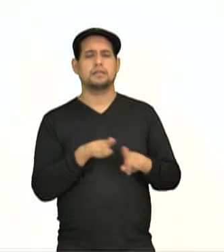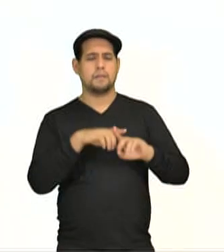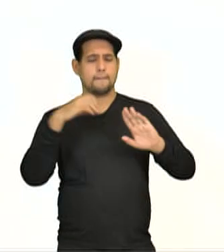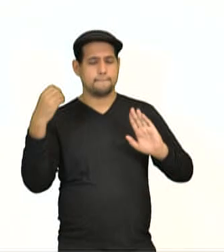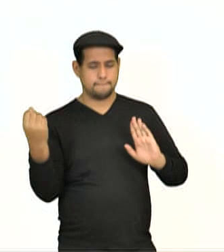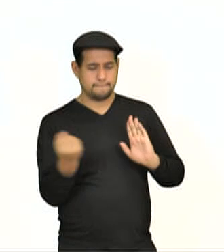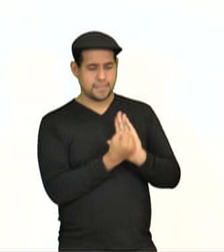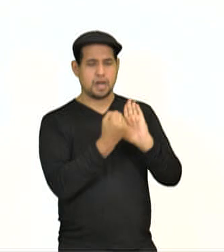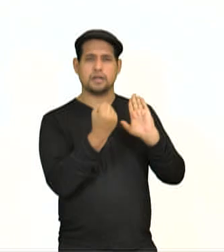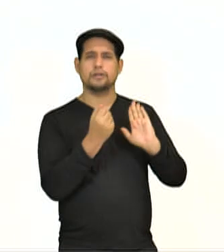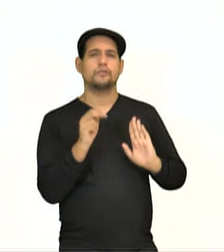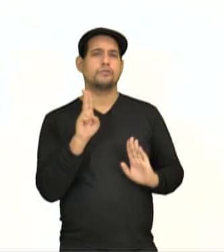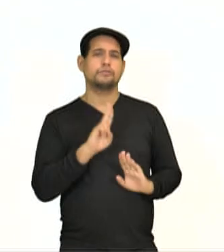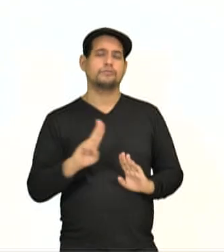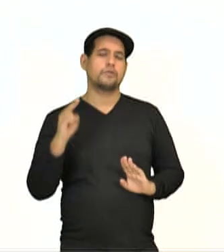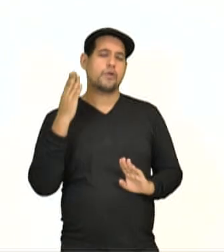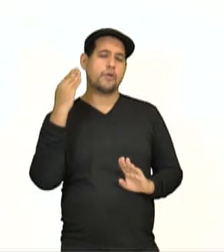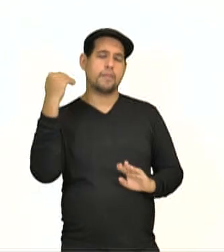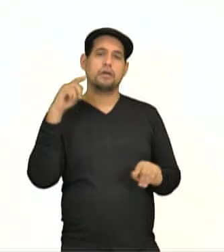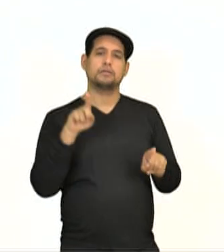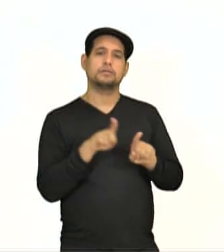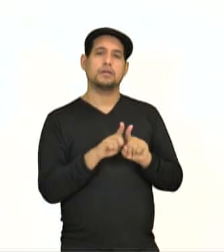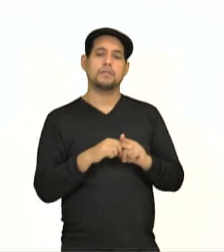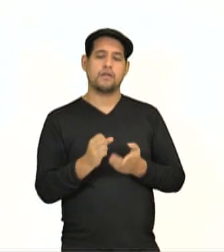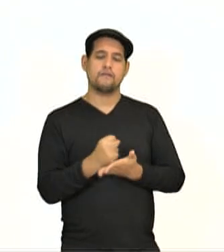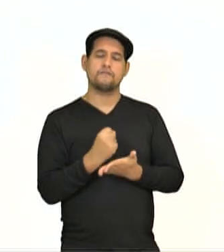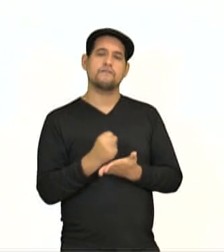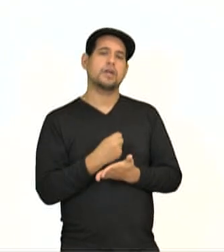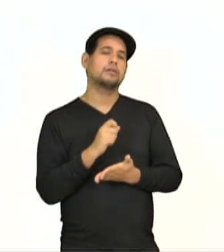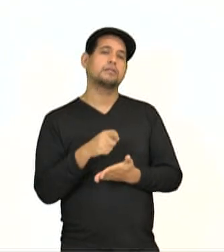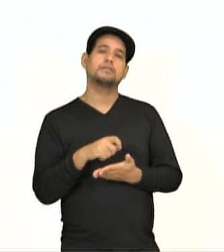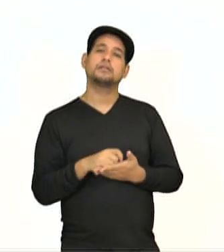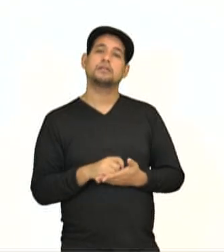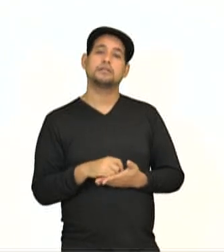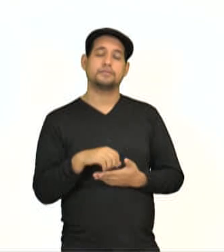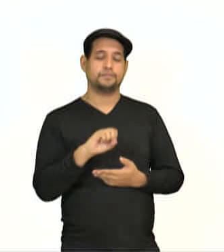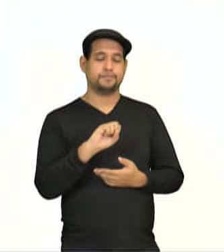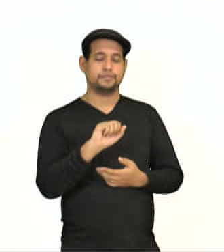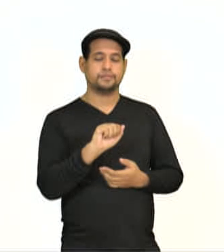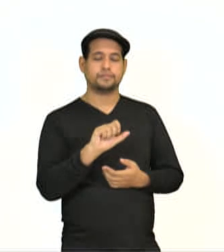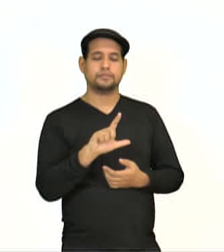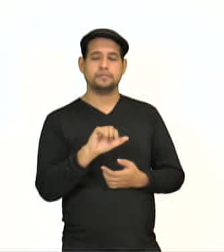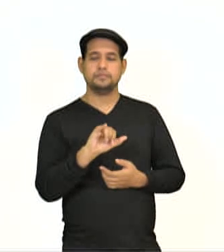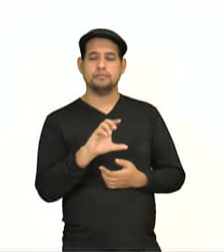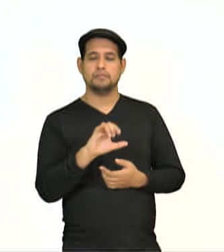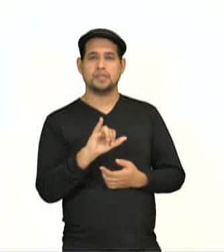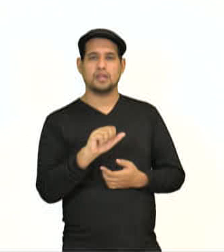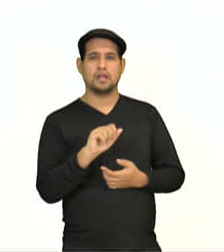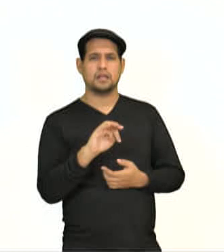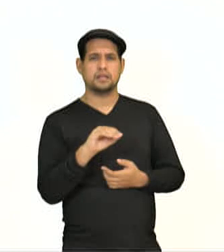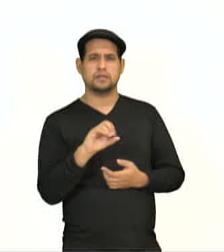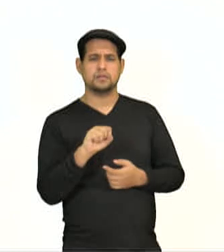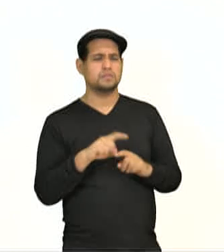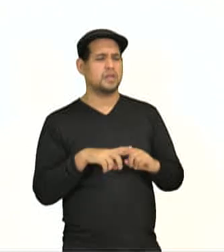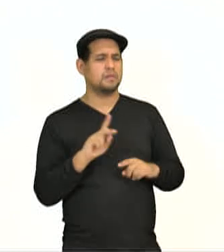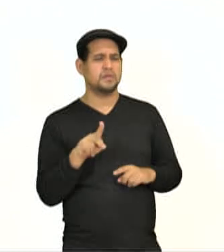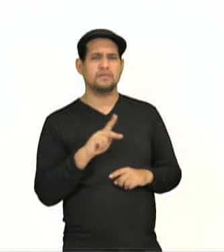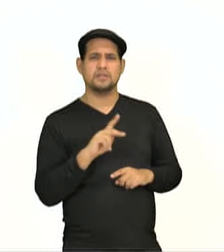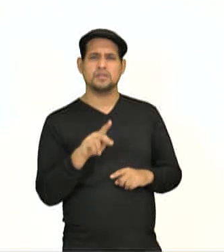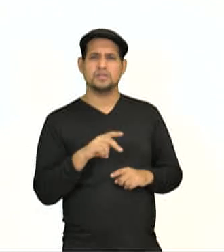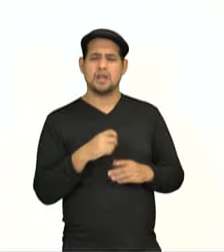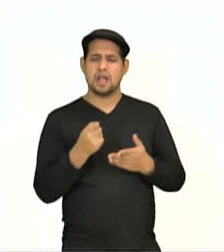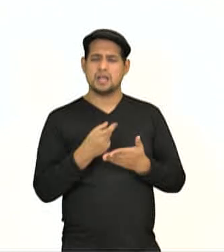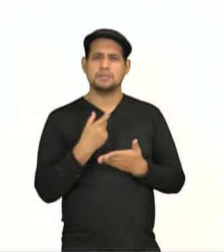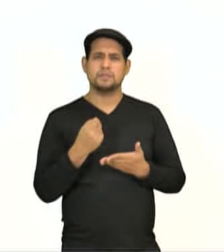que se tornou de uso comum, é um fármaco da família dos salicilatos. Professor,